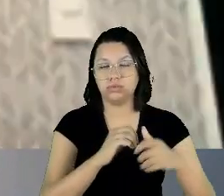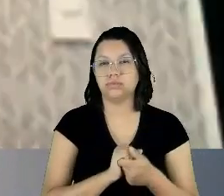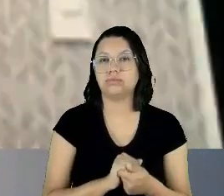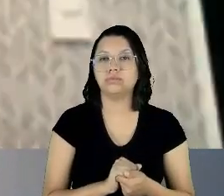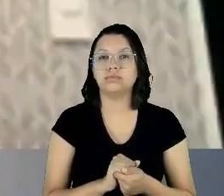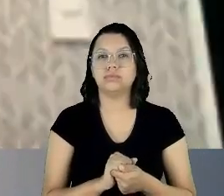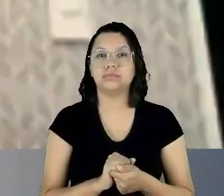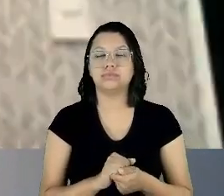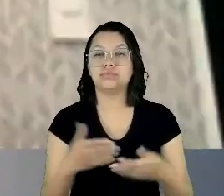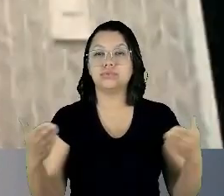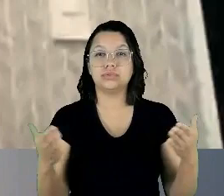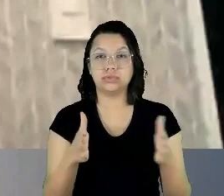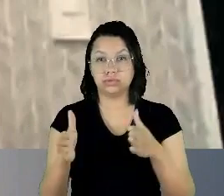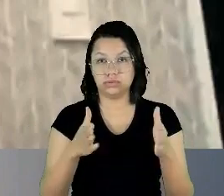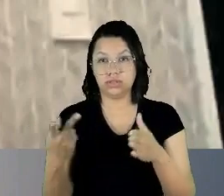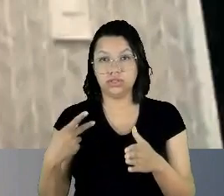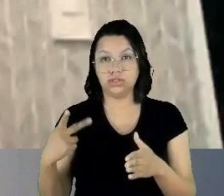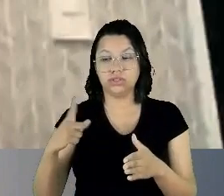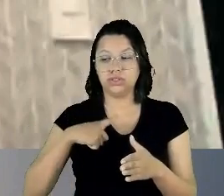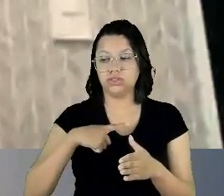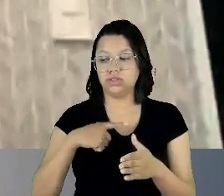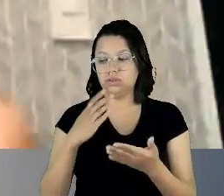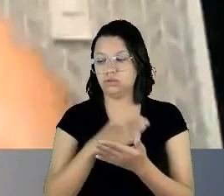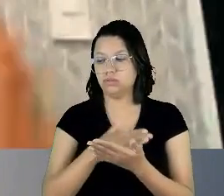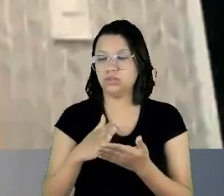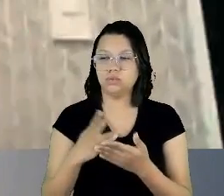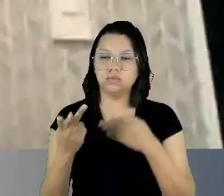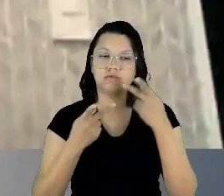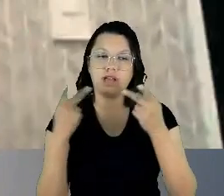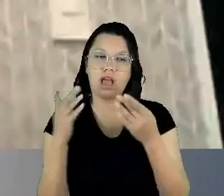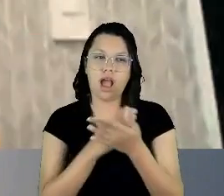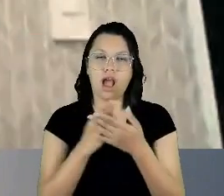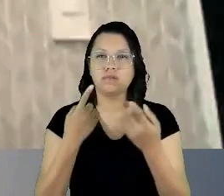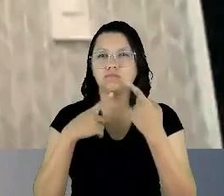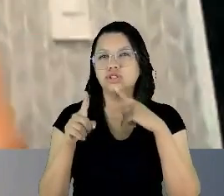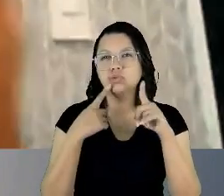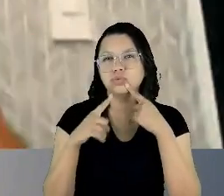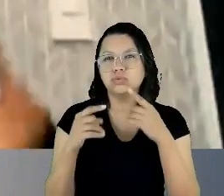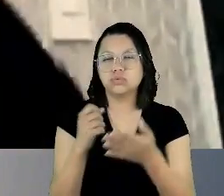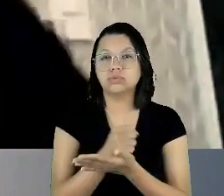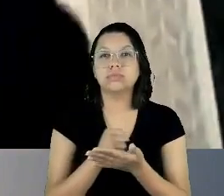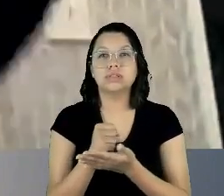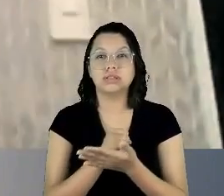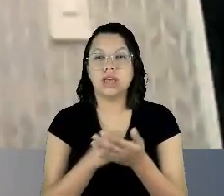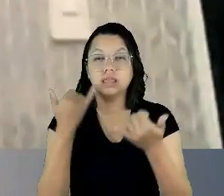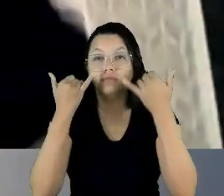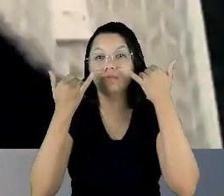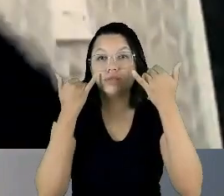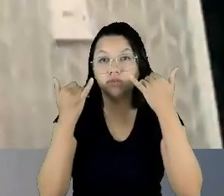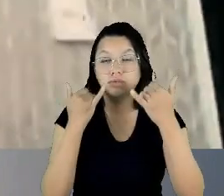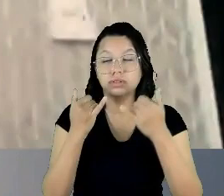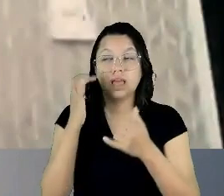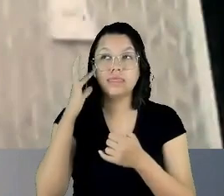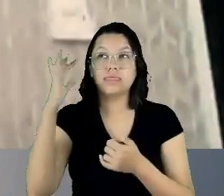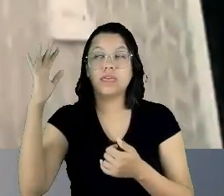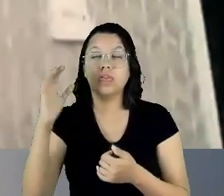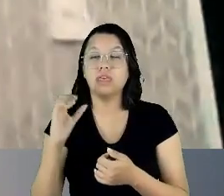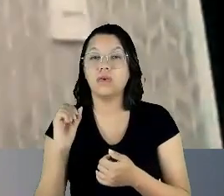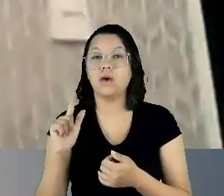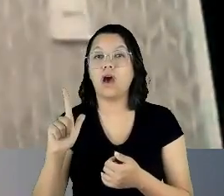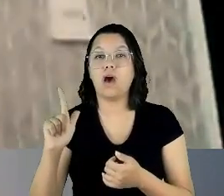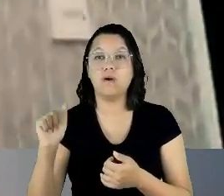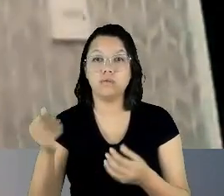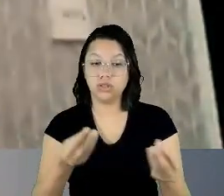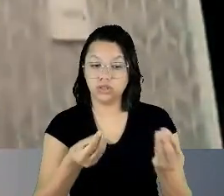E aí, nesse momento, a gente começou a levantar uma série de discussões com base nos dados que a Fink Olga trouxe para a gente no